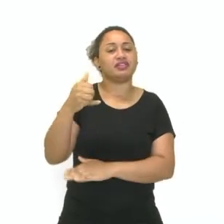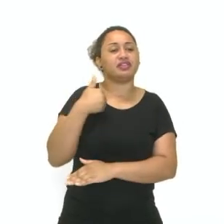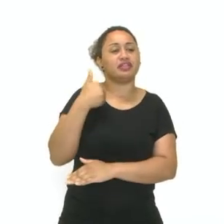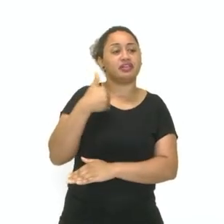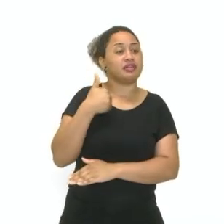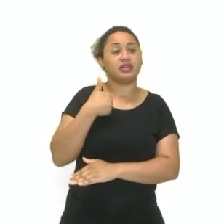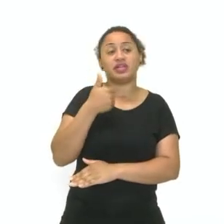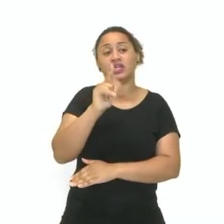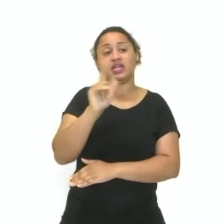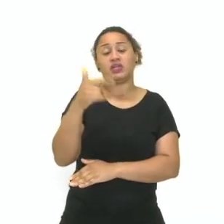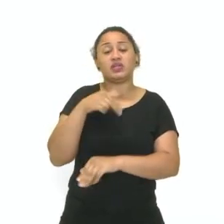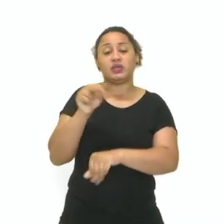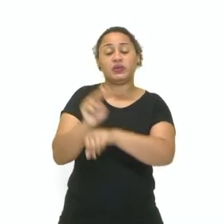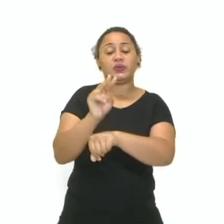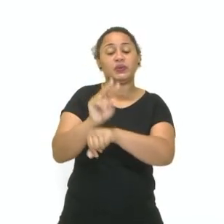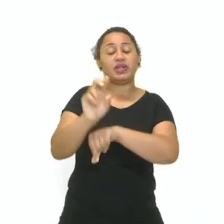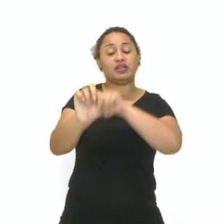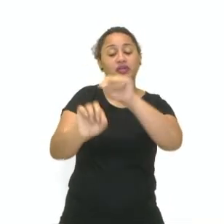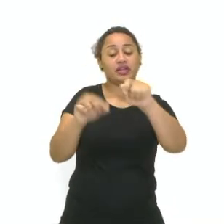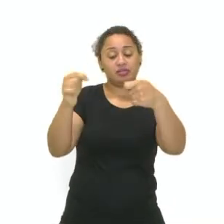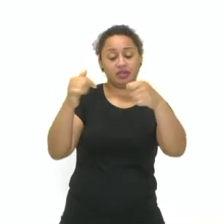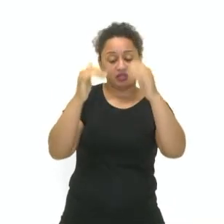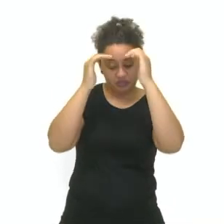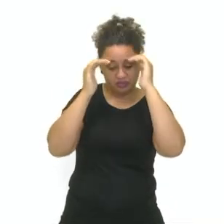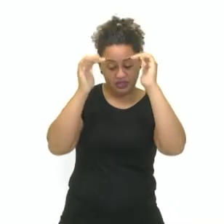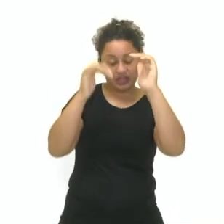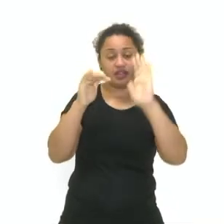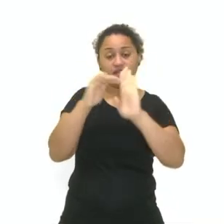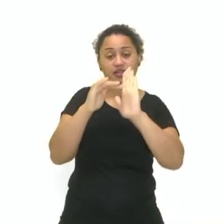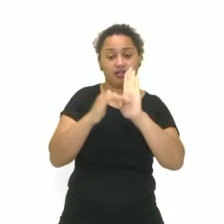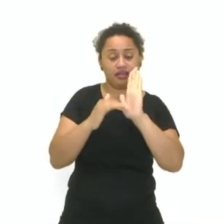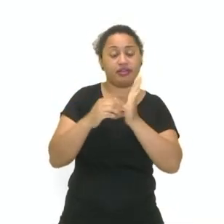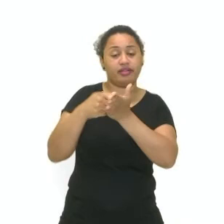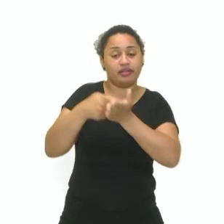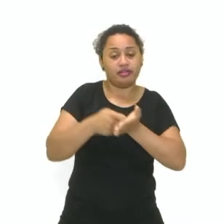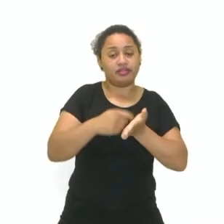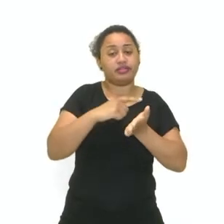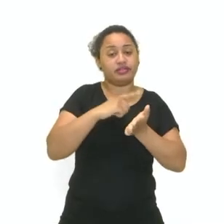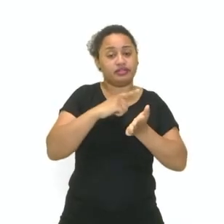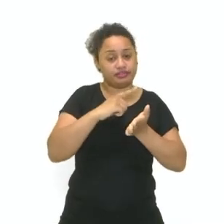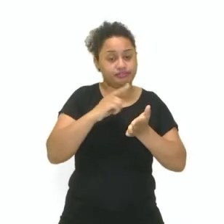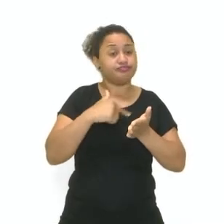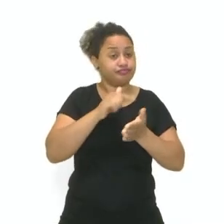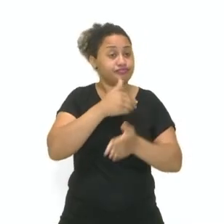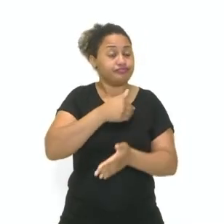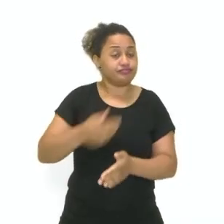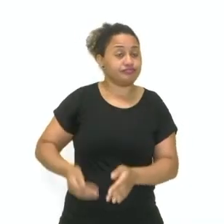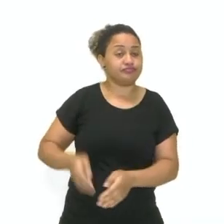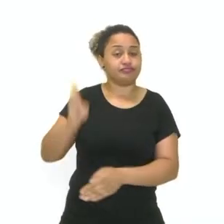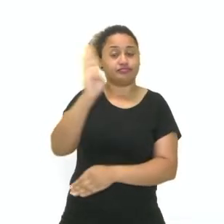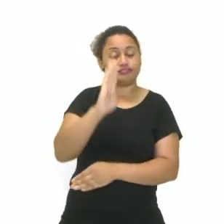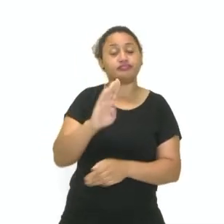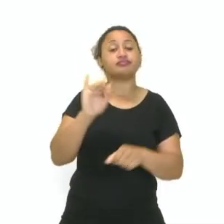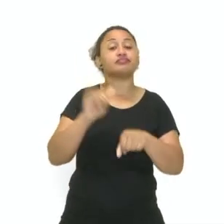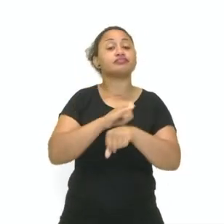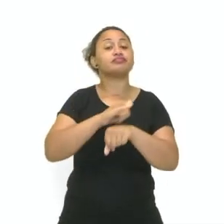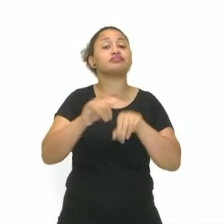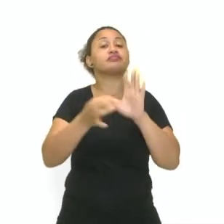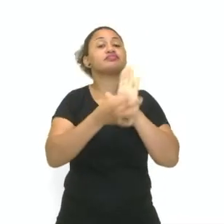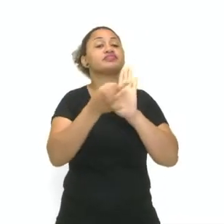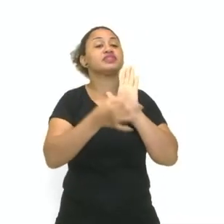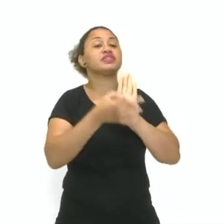que cumprir o dever constitucional, o Estado brasileiro. Então, a estratégia argumentativa aqui recorre